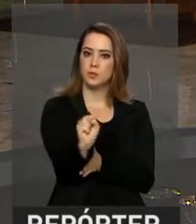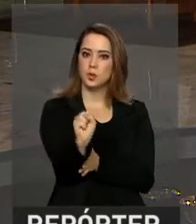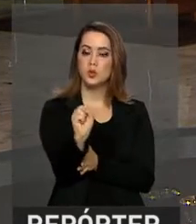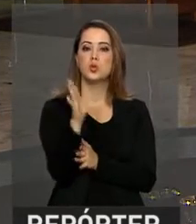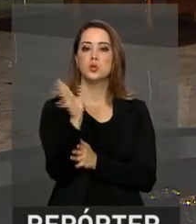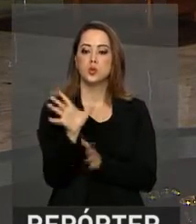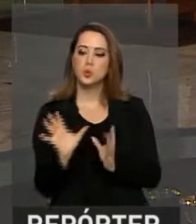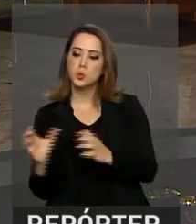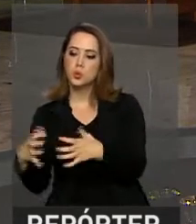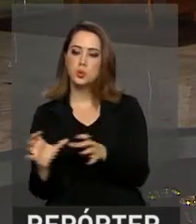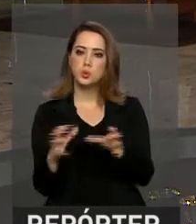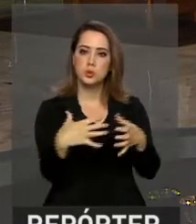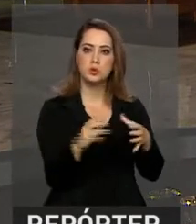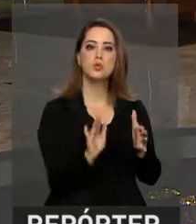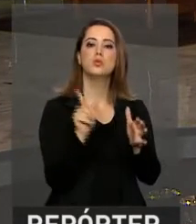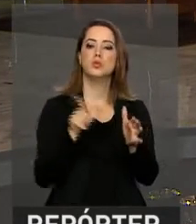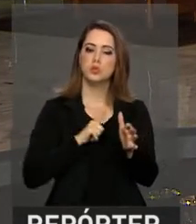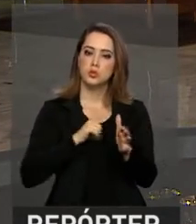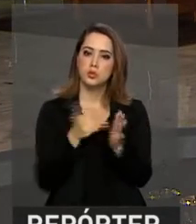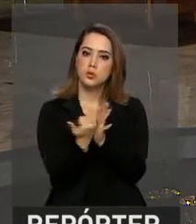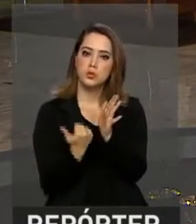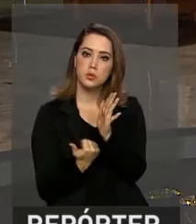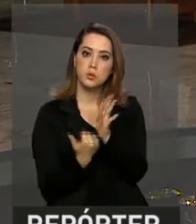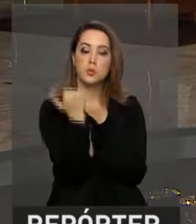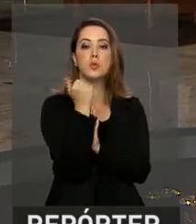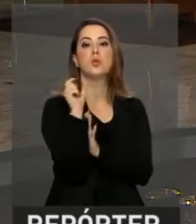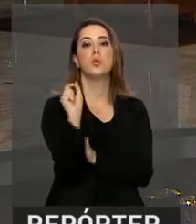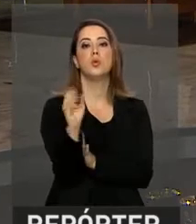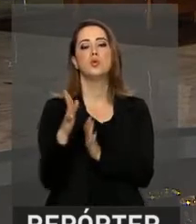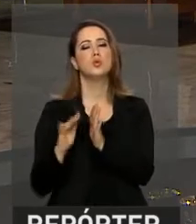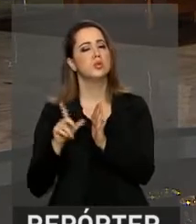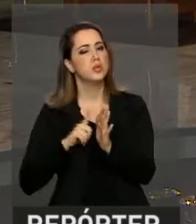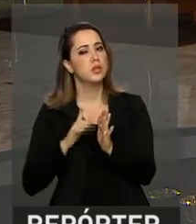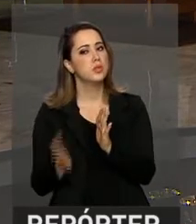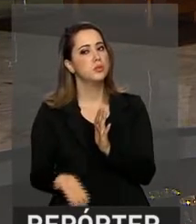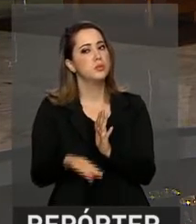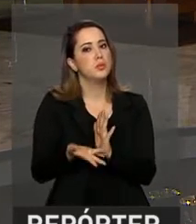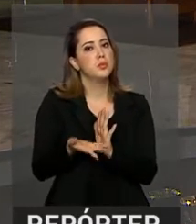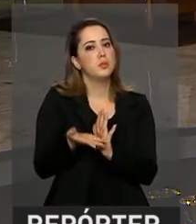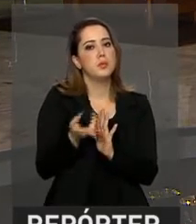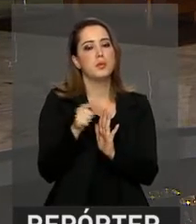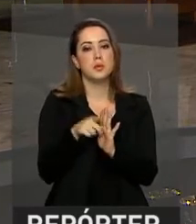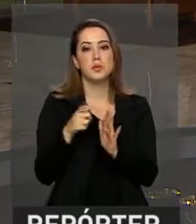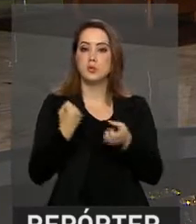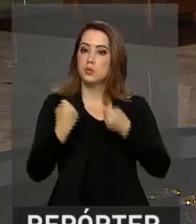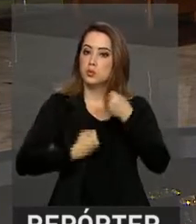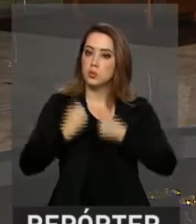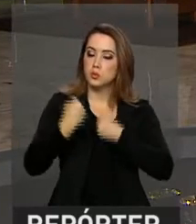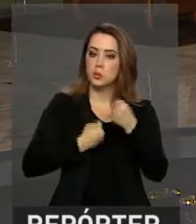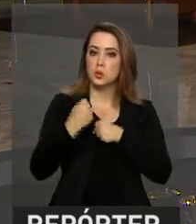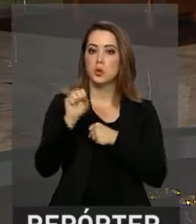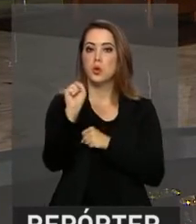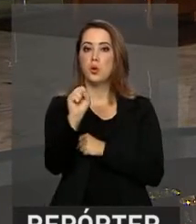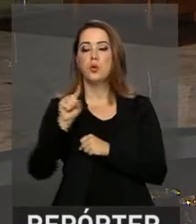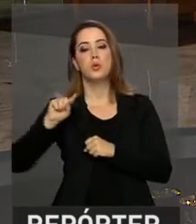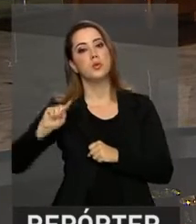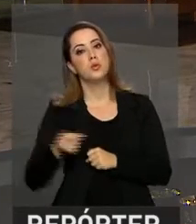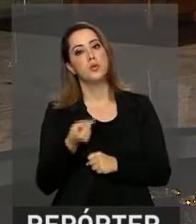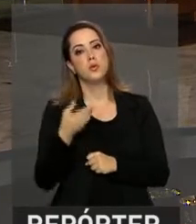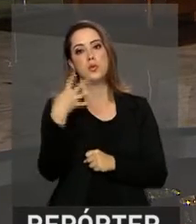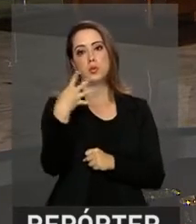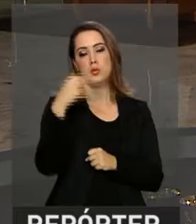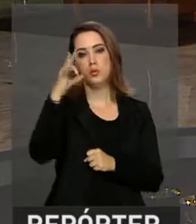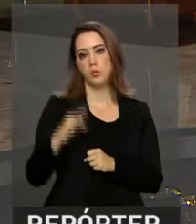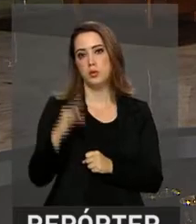ramos investigados tiveram crescimento e o que mais contribuiu para esse crescimento foi o dos veículos automotores, que cresceu